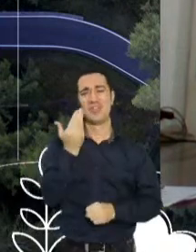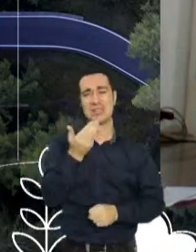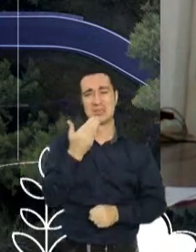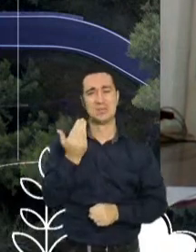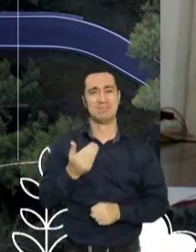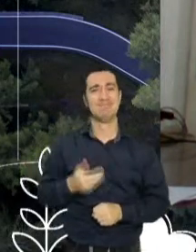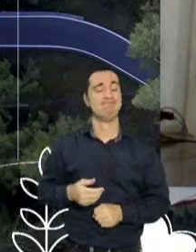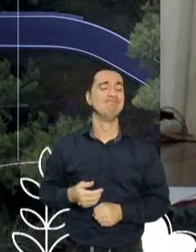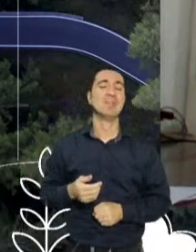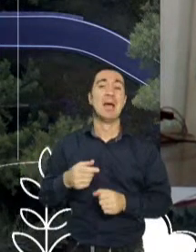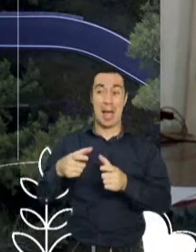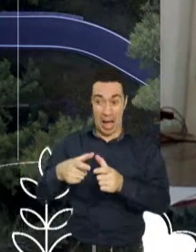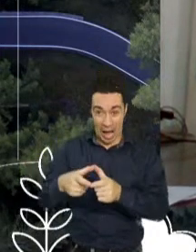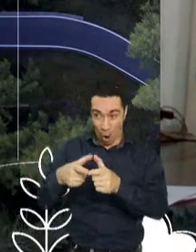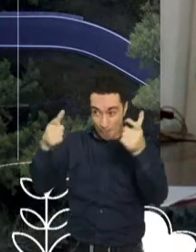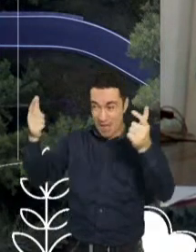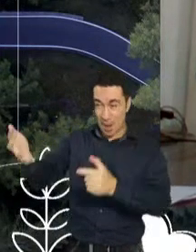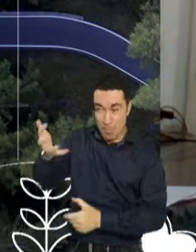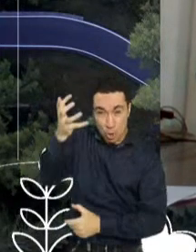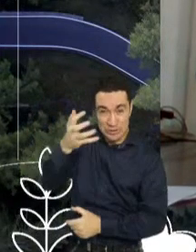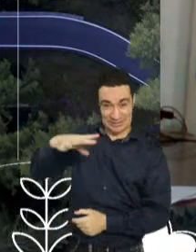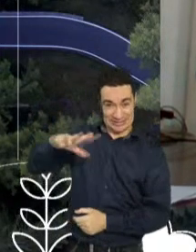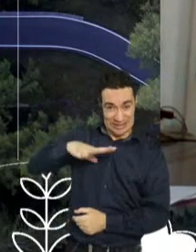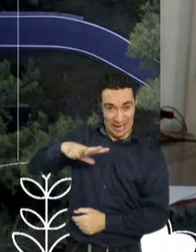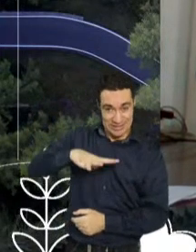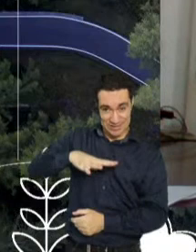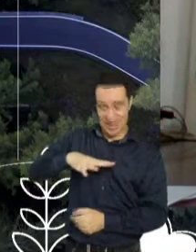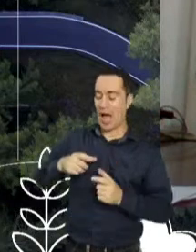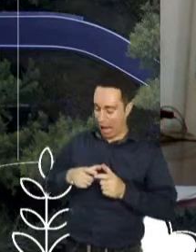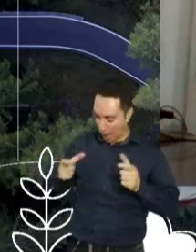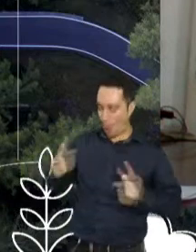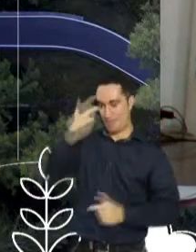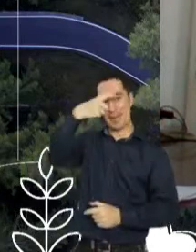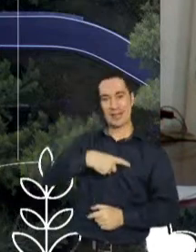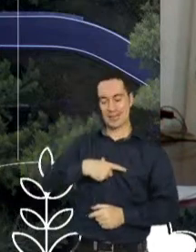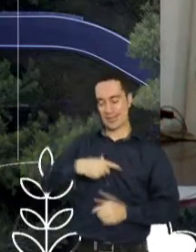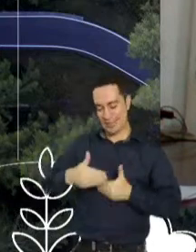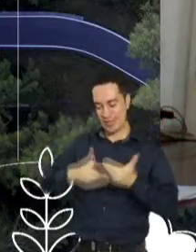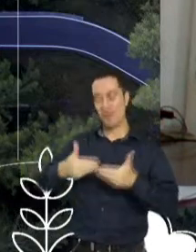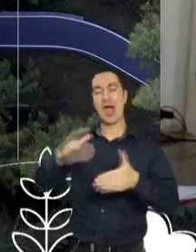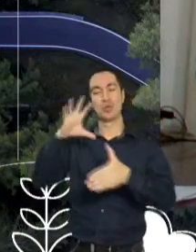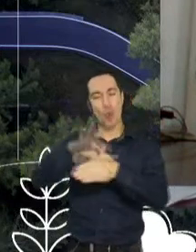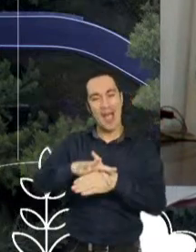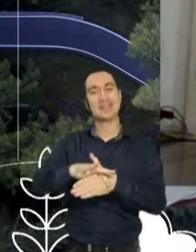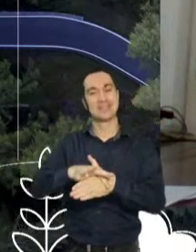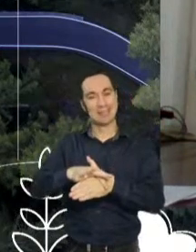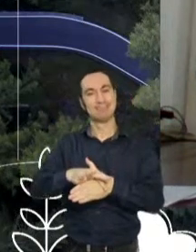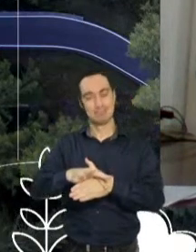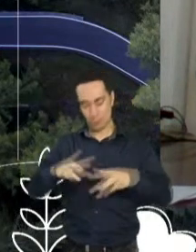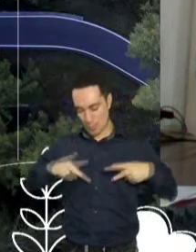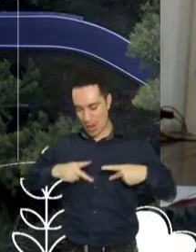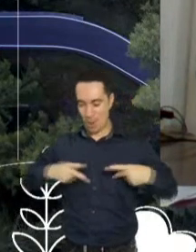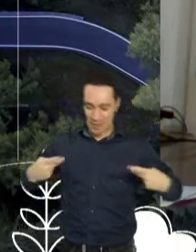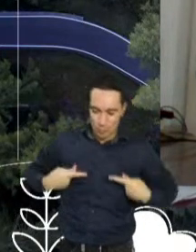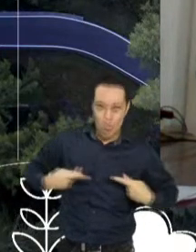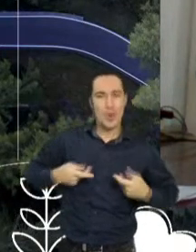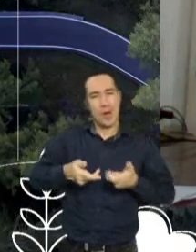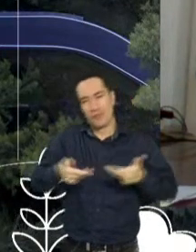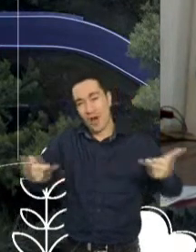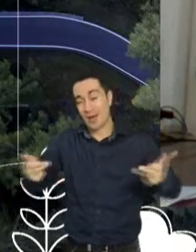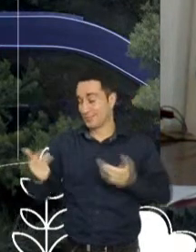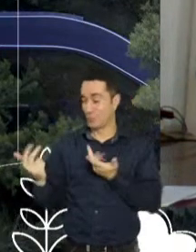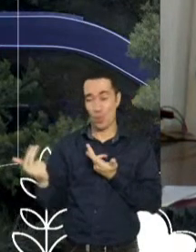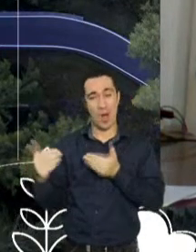do mundo entre o nível de poluição estabelecido e o risco de você desenvolver doença clínica COVID-19, ou seja, as formas